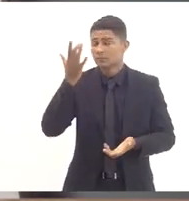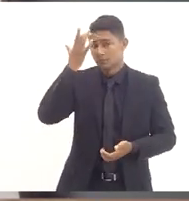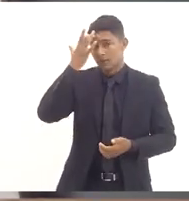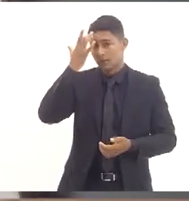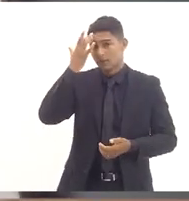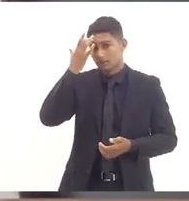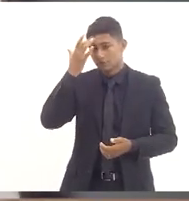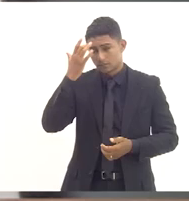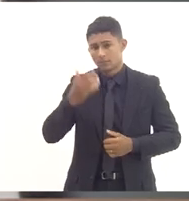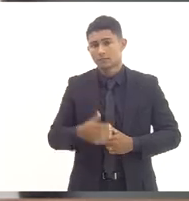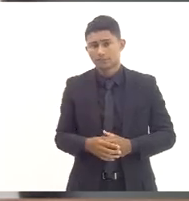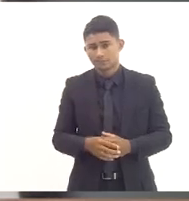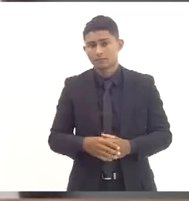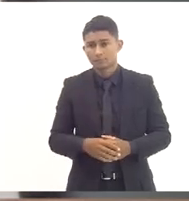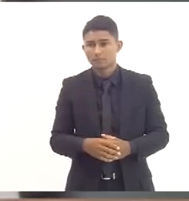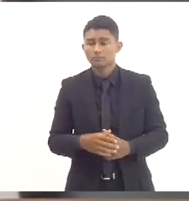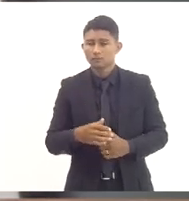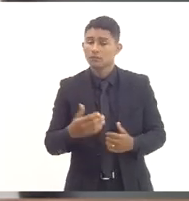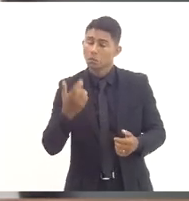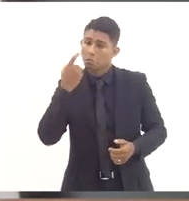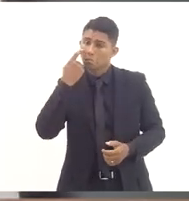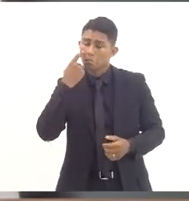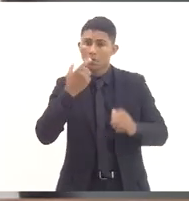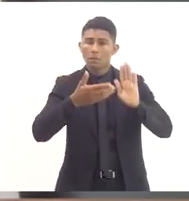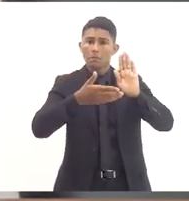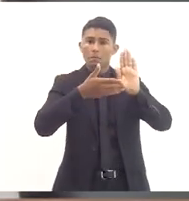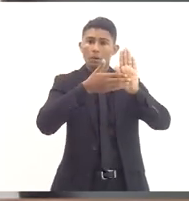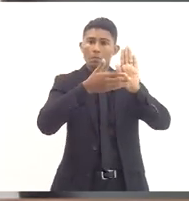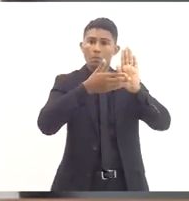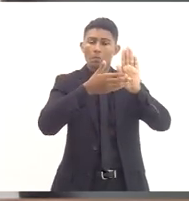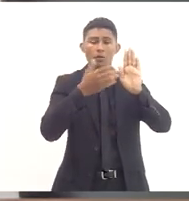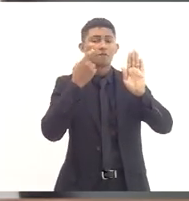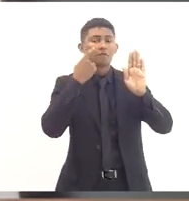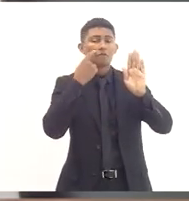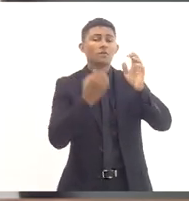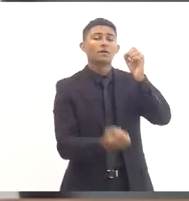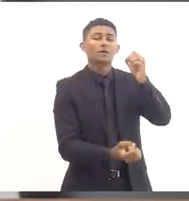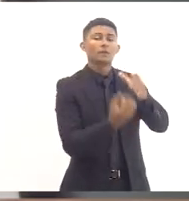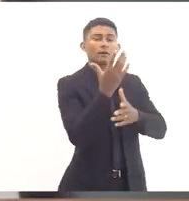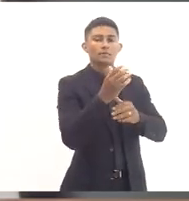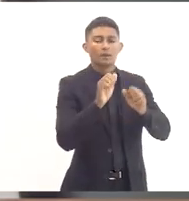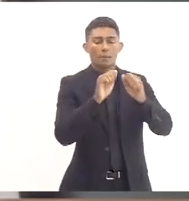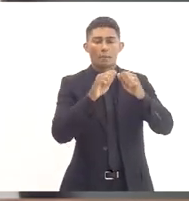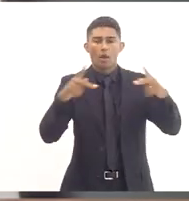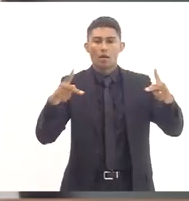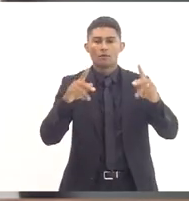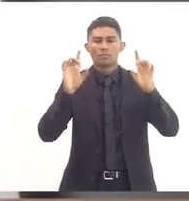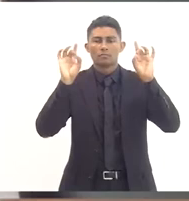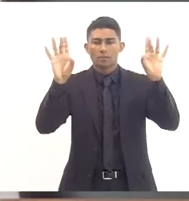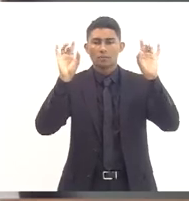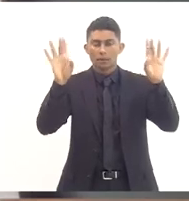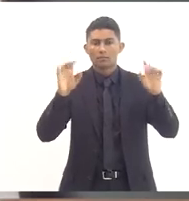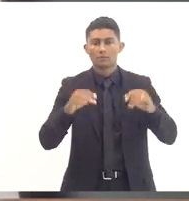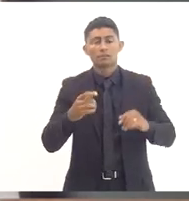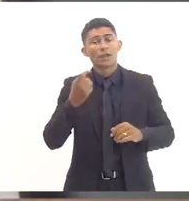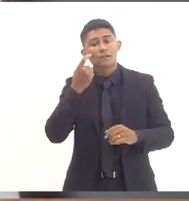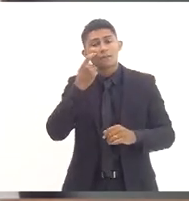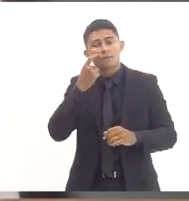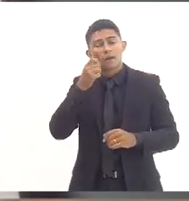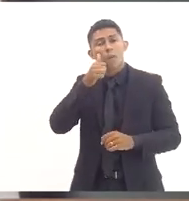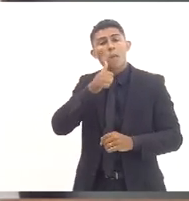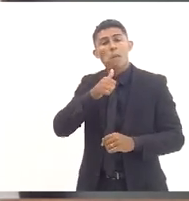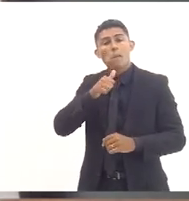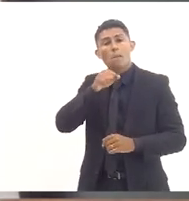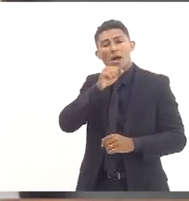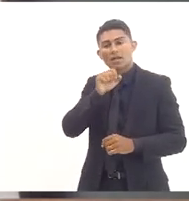uma proposta nesse sentido de criar uma aposentadoria especial Claro proporcional ao tempo de serviço que